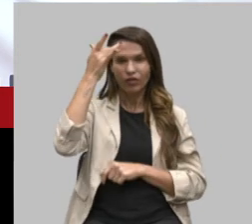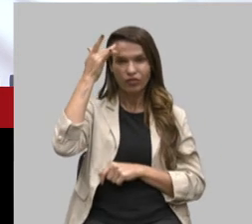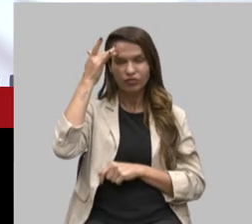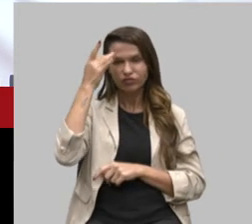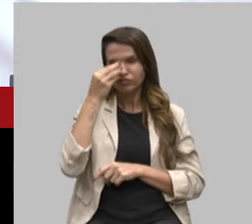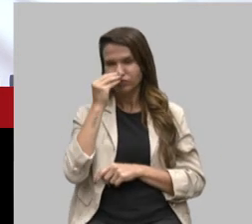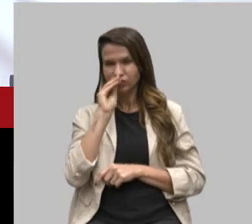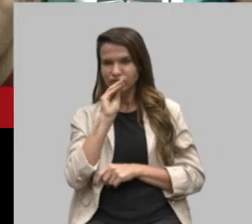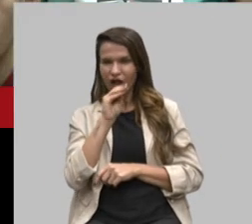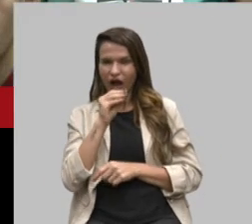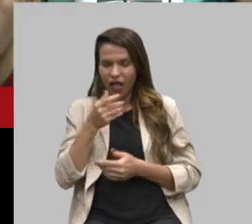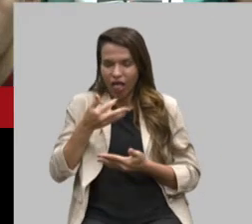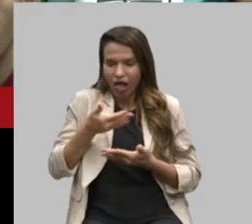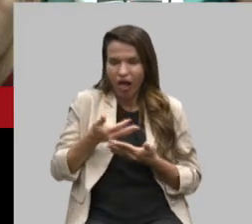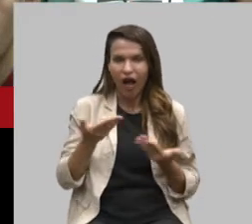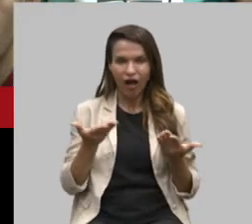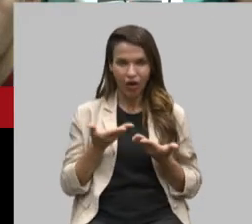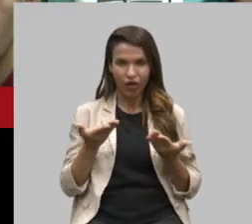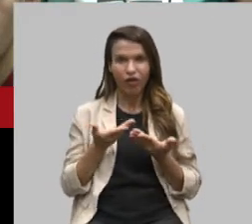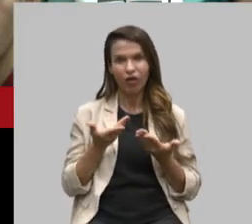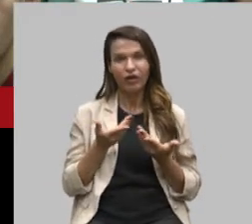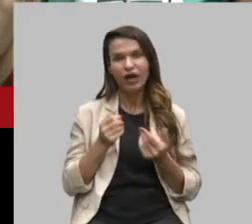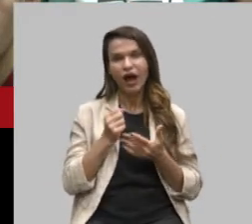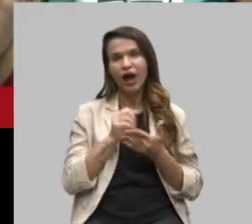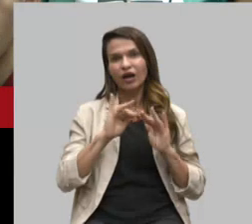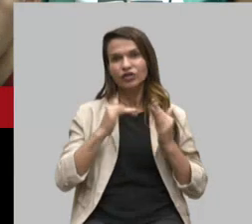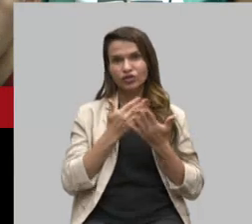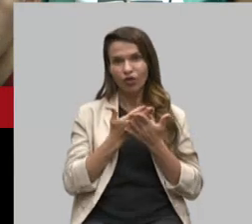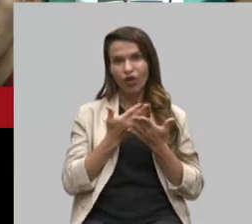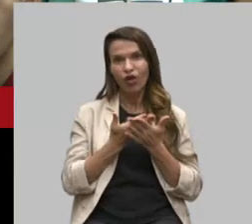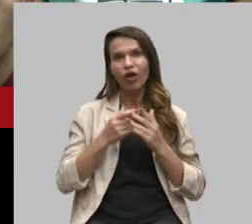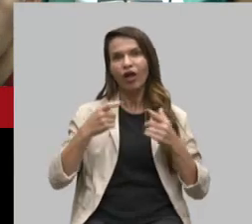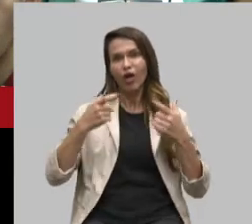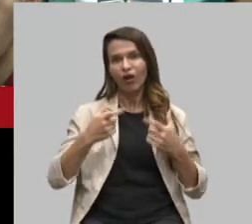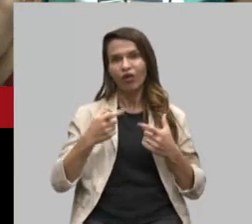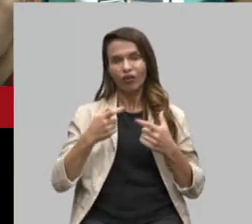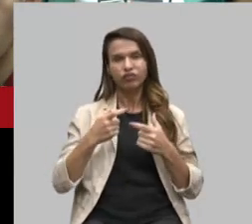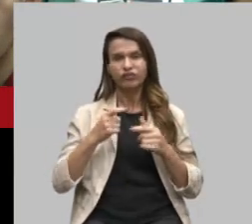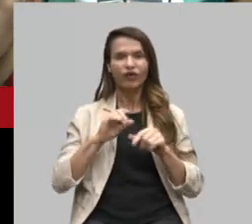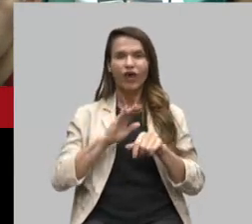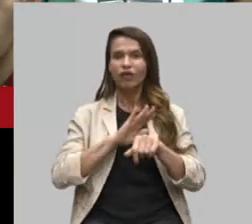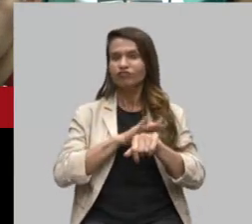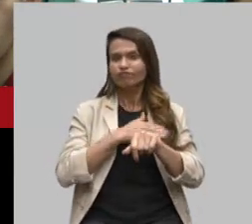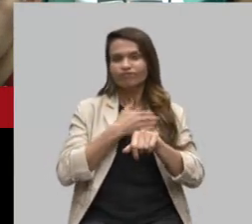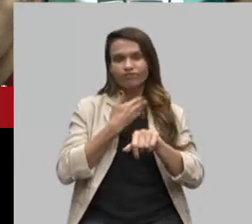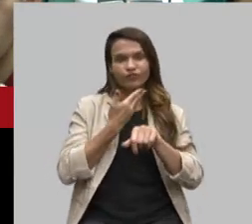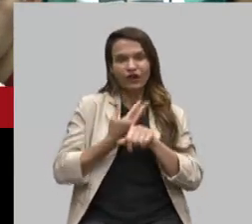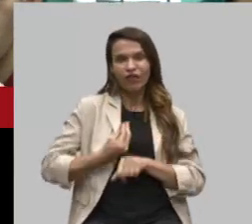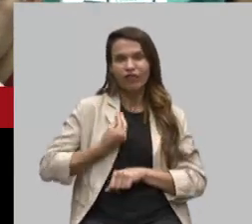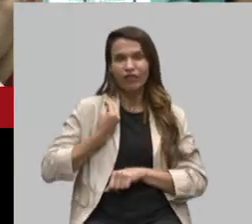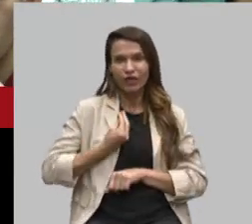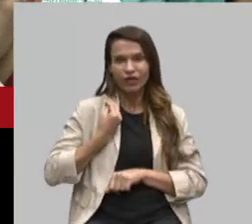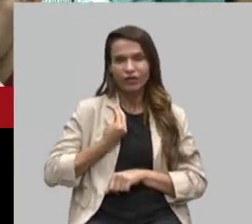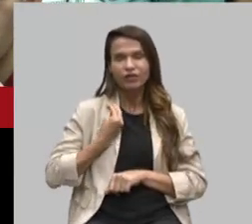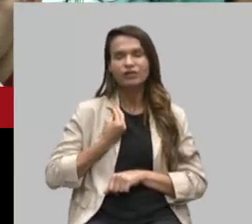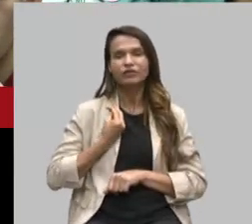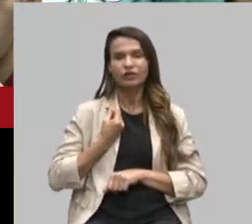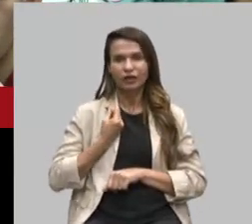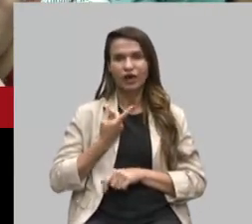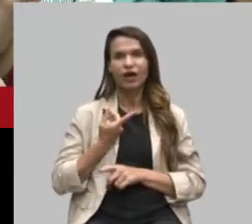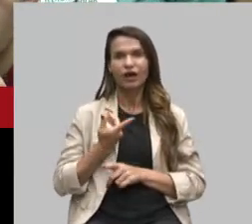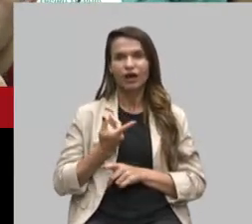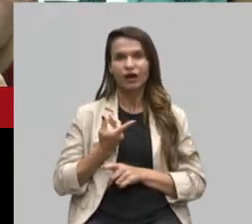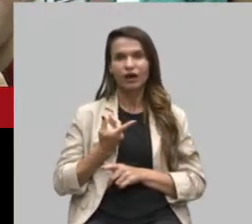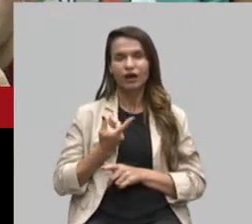agora basicamente e a escola é o lugar que a gente passa a maior parte da nossa vida a maior parte do nosso tempo então eu